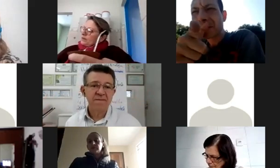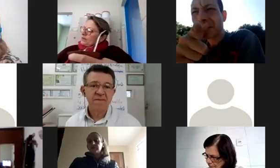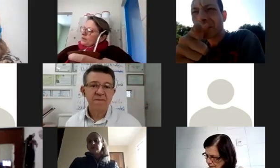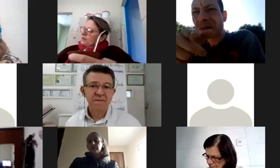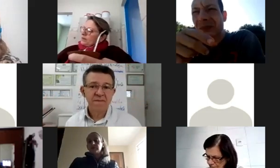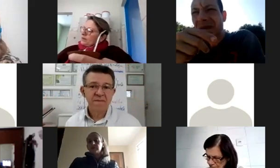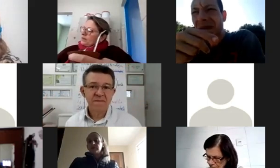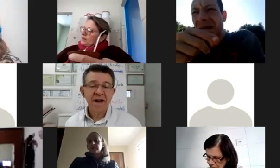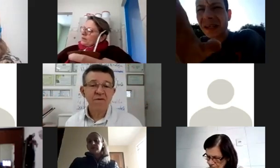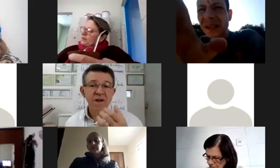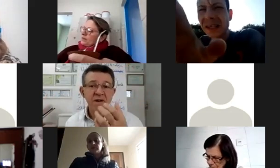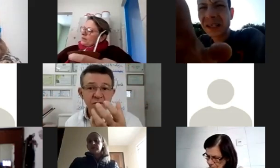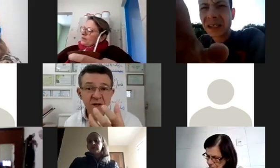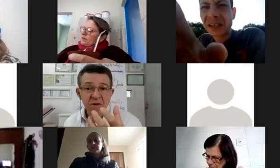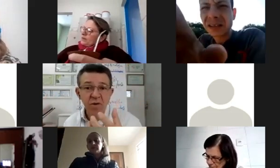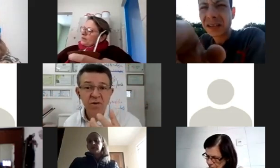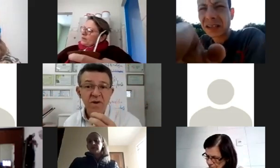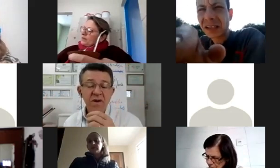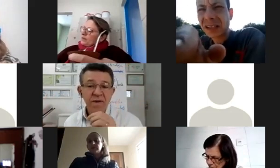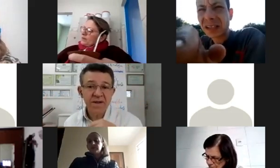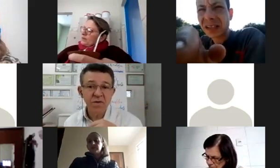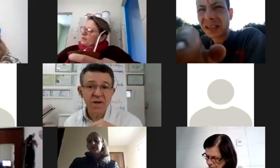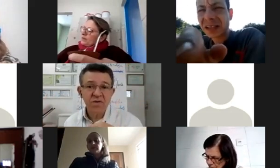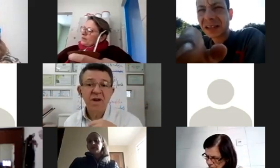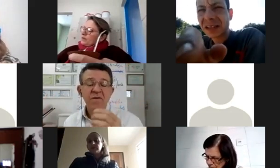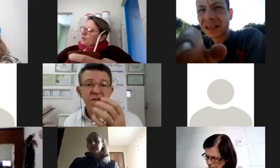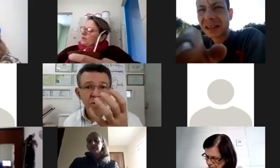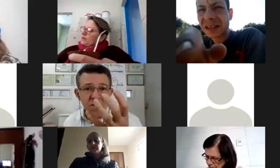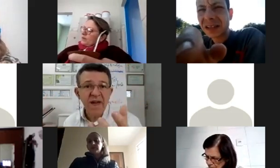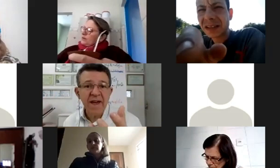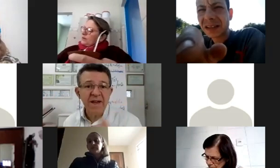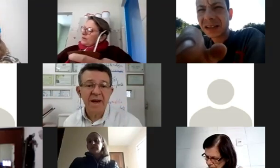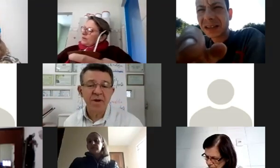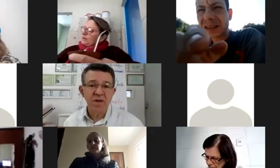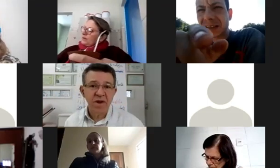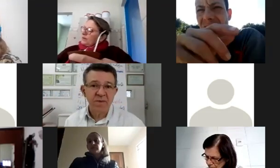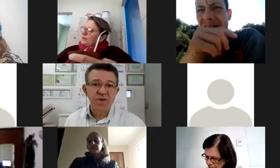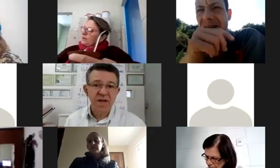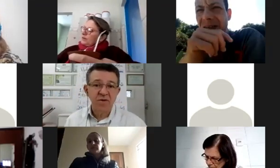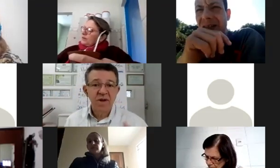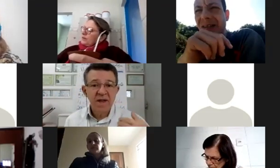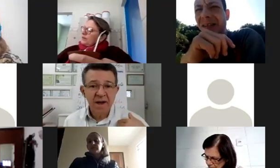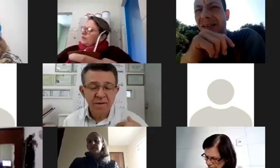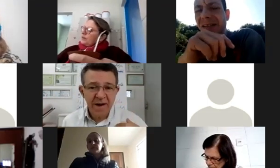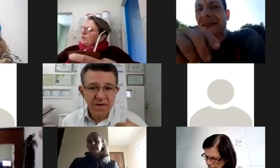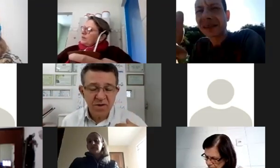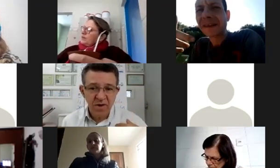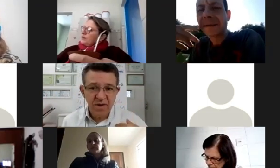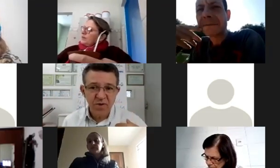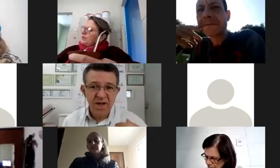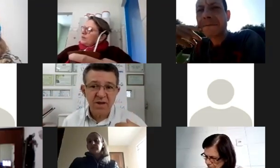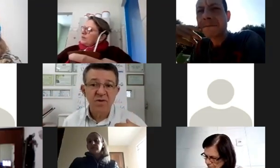você. Aí você, fazendo isso, você consegue, lembra dos 50%? Eu